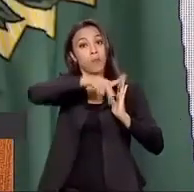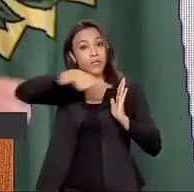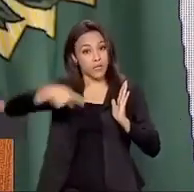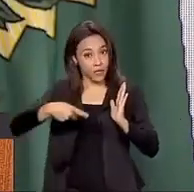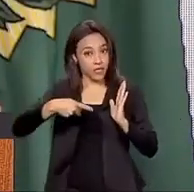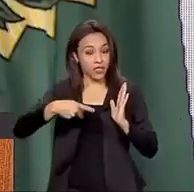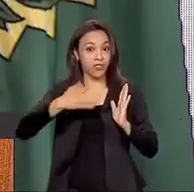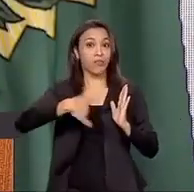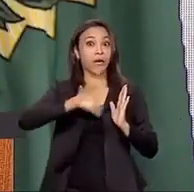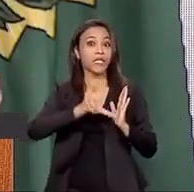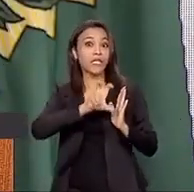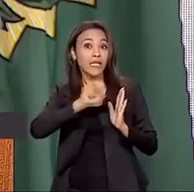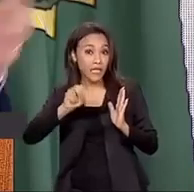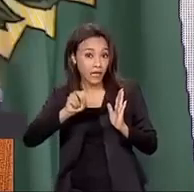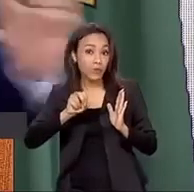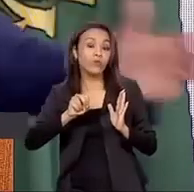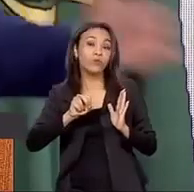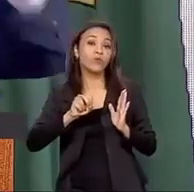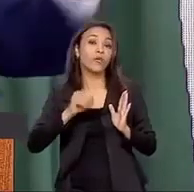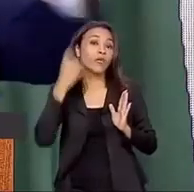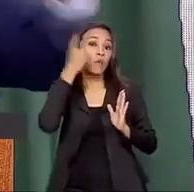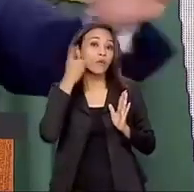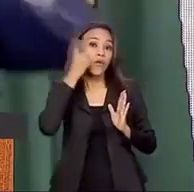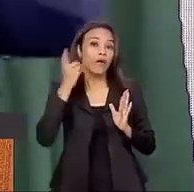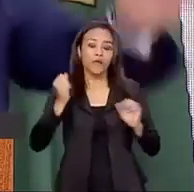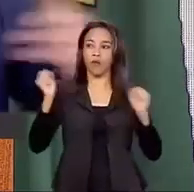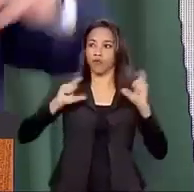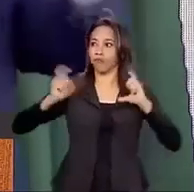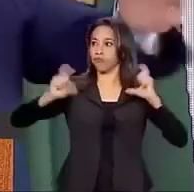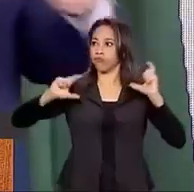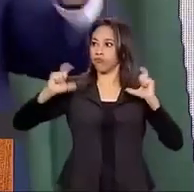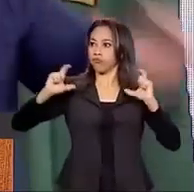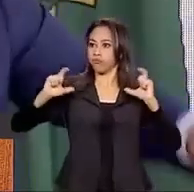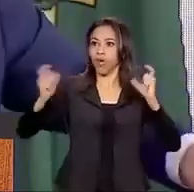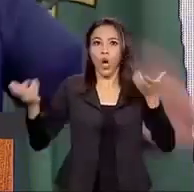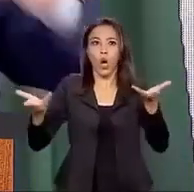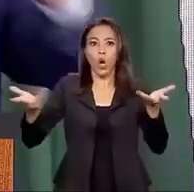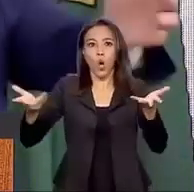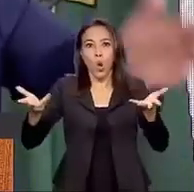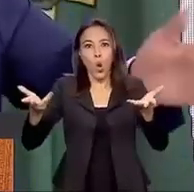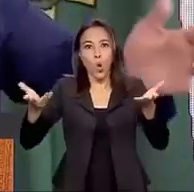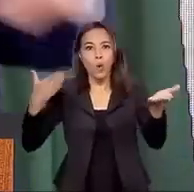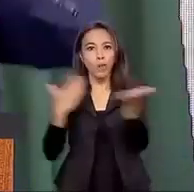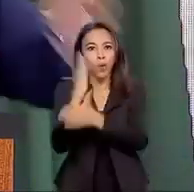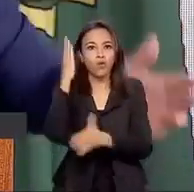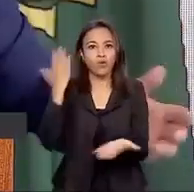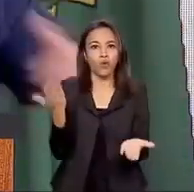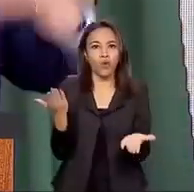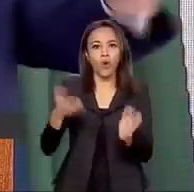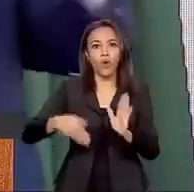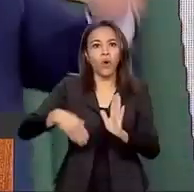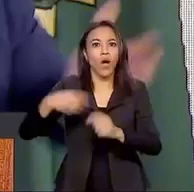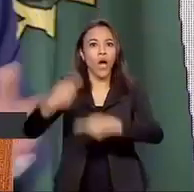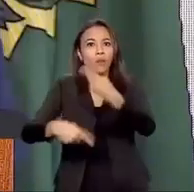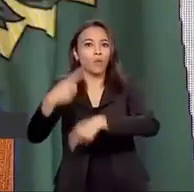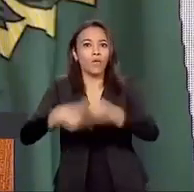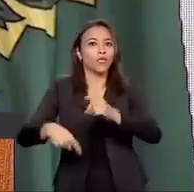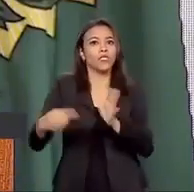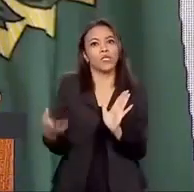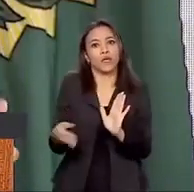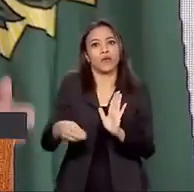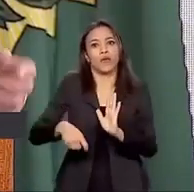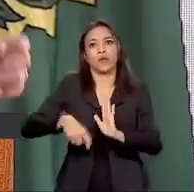um momento, sabe, as pessoas se assustaram. Como é que a Câmara aprovou a política tributária? Como é que aprovou o CAF? Como é que